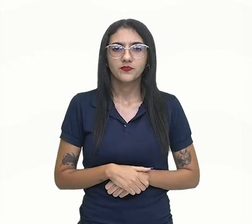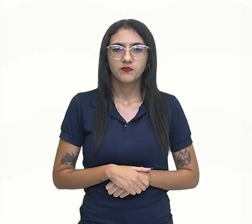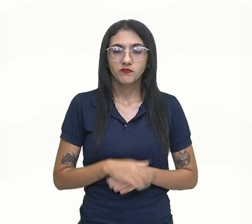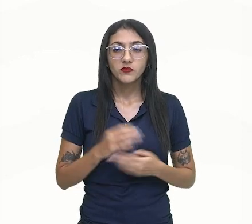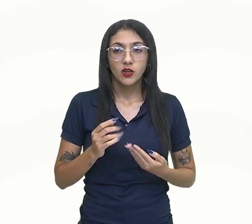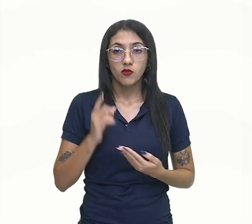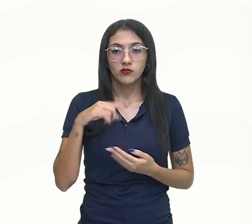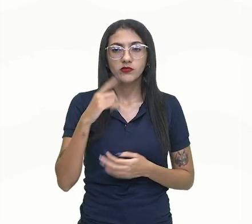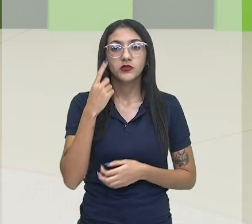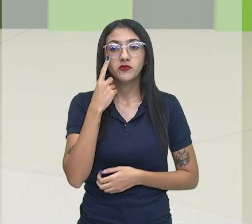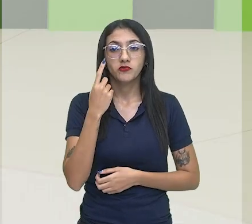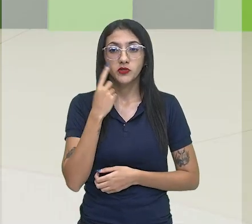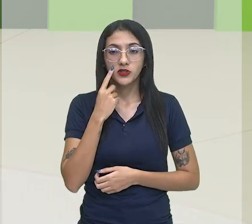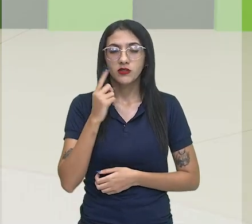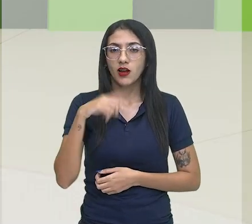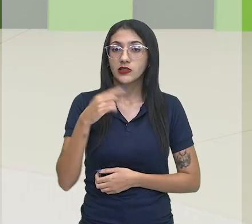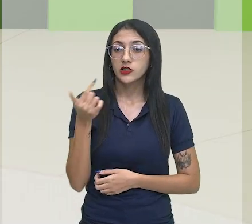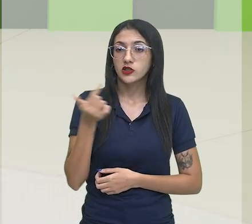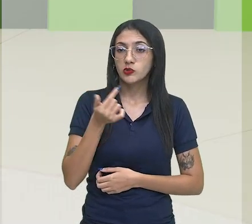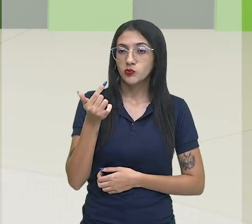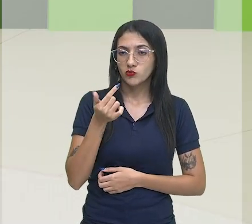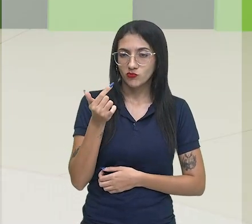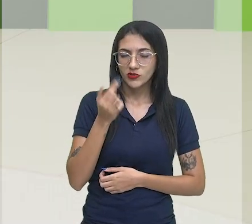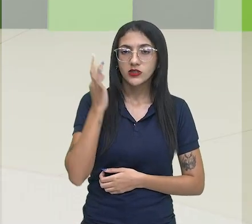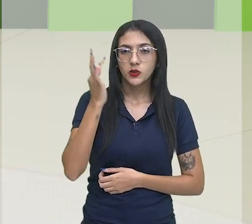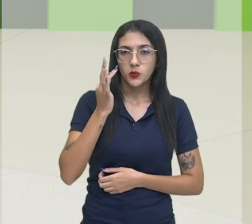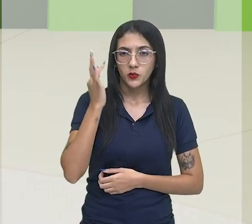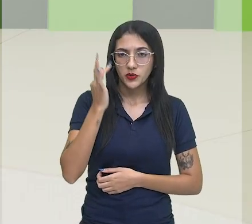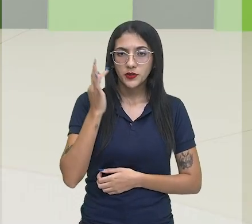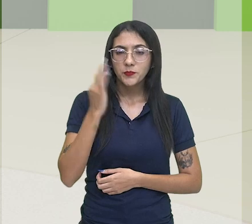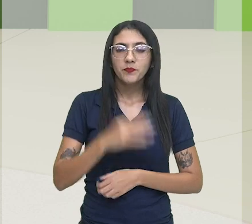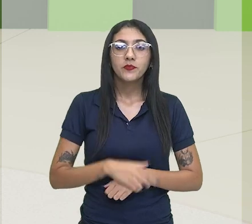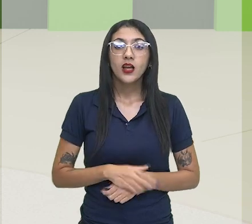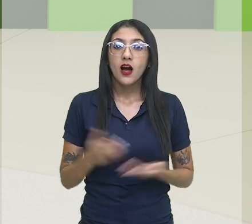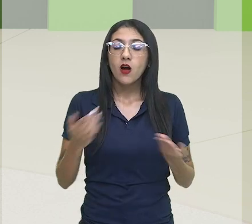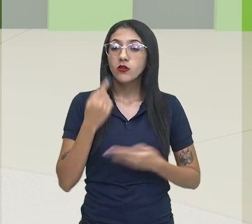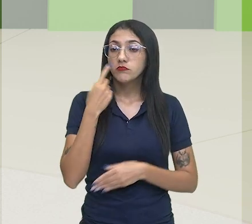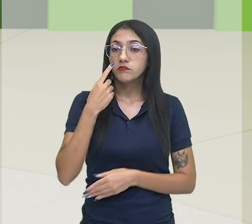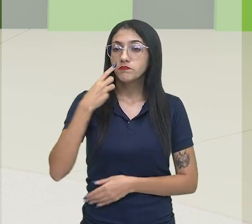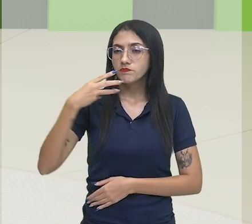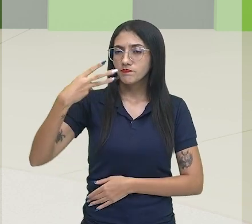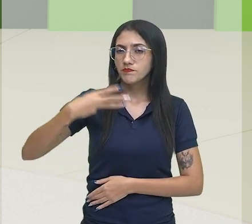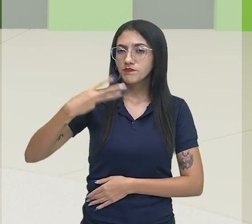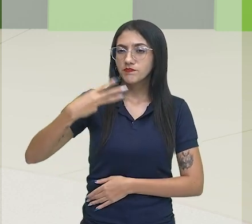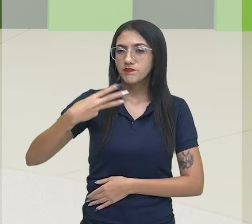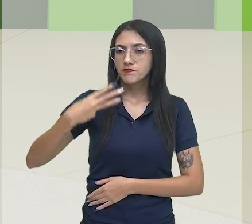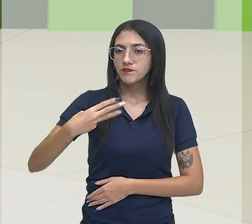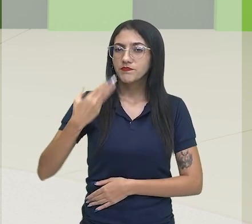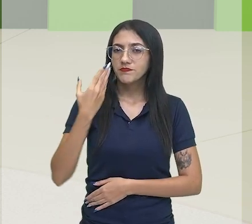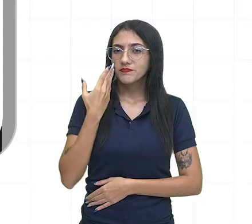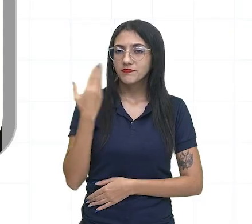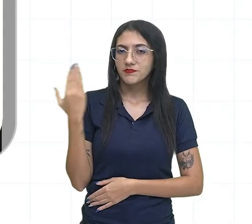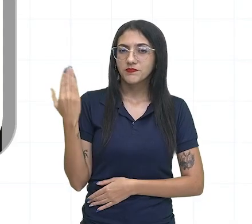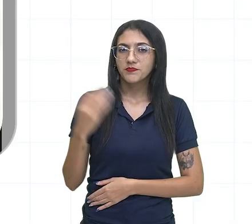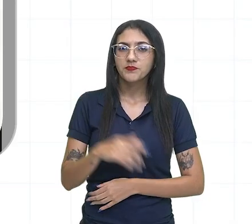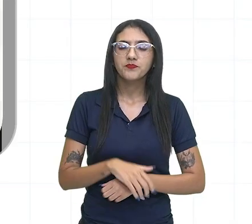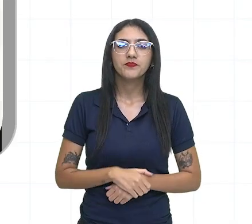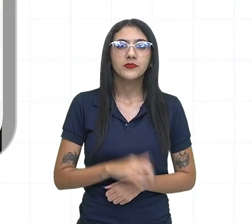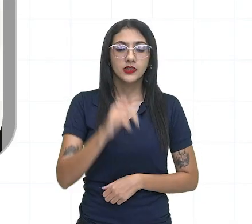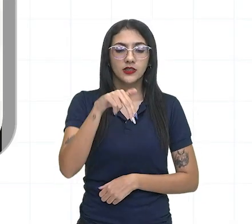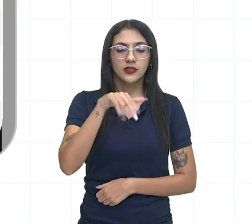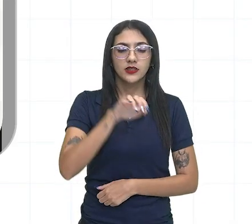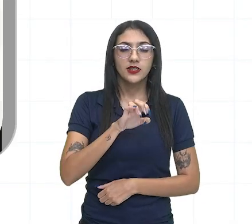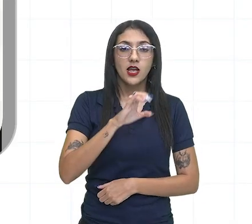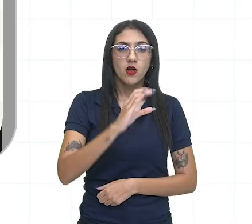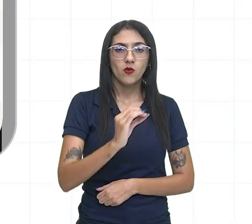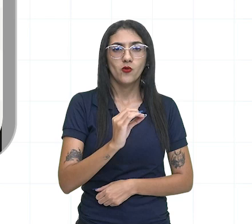segunda teoria, né, da evolução, que foi o darwinismo, e nós vamos ver agora sobre a terceira, que é o neodarwinismo. Veja aí que